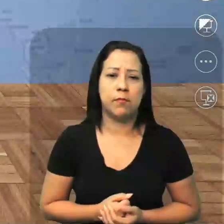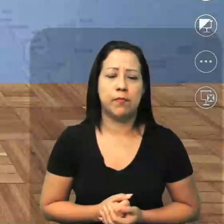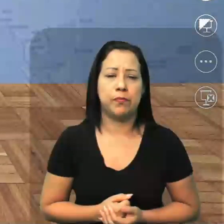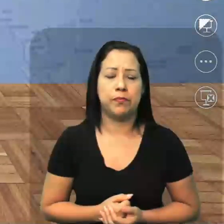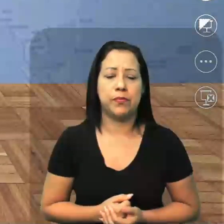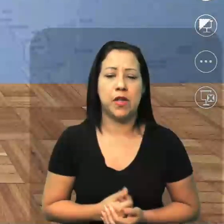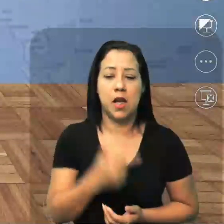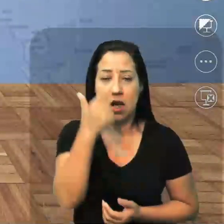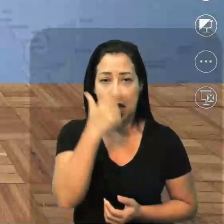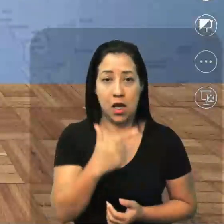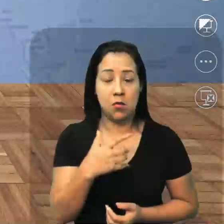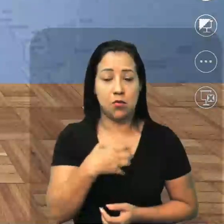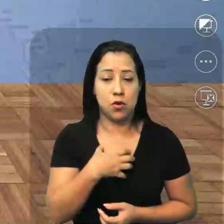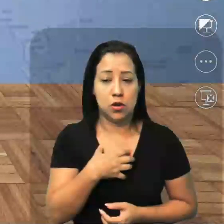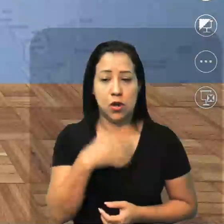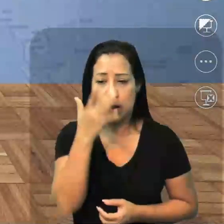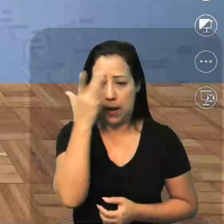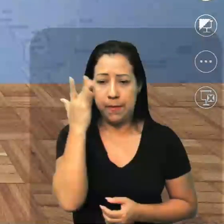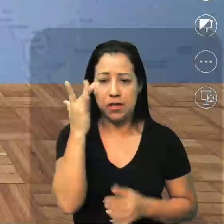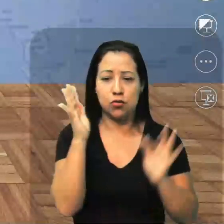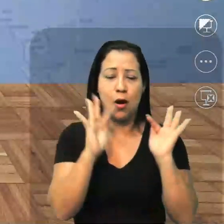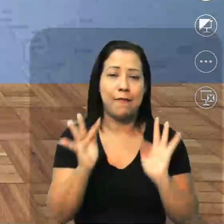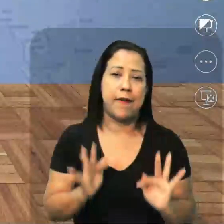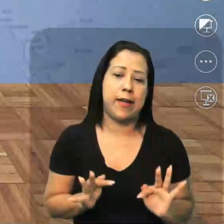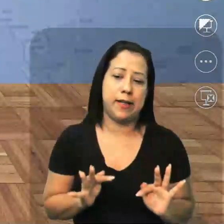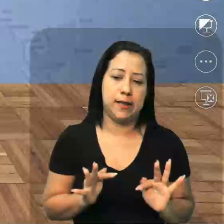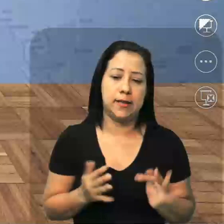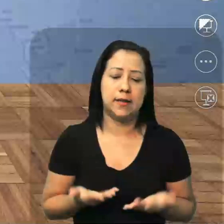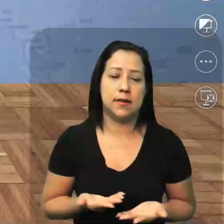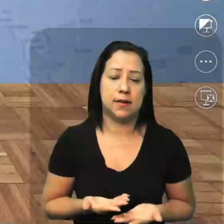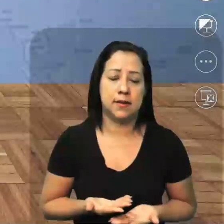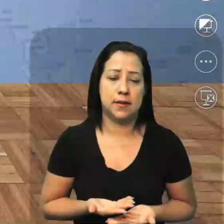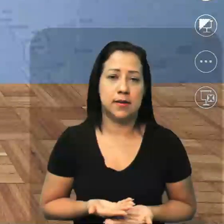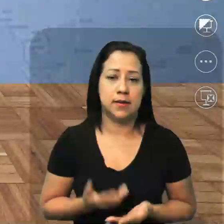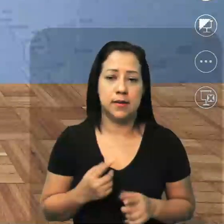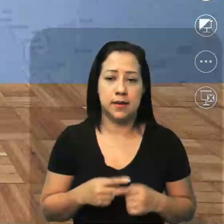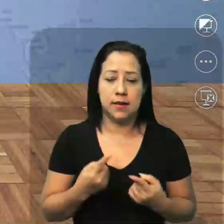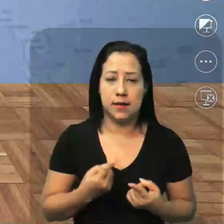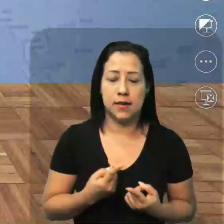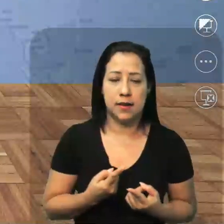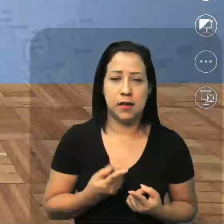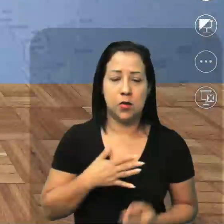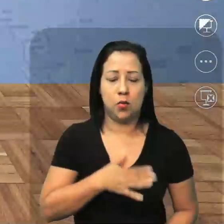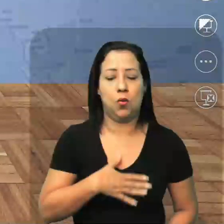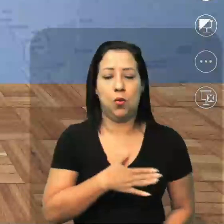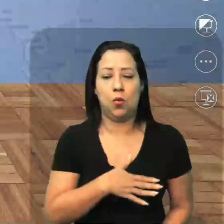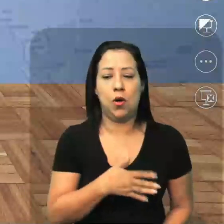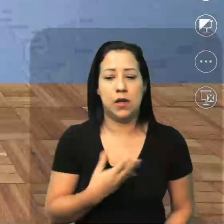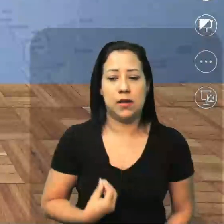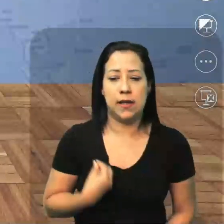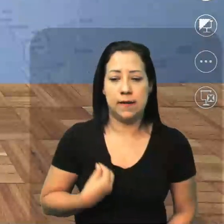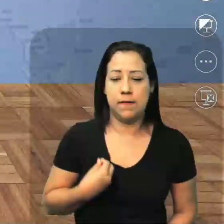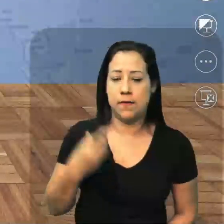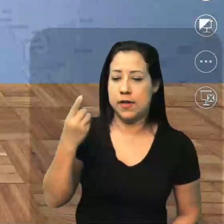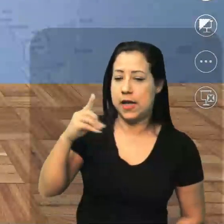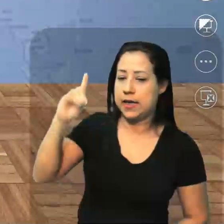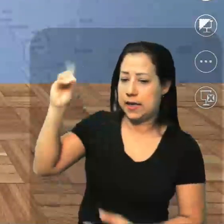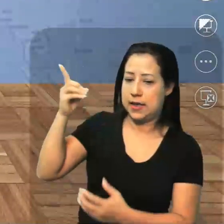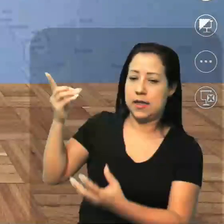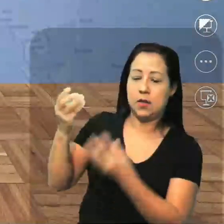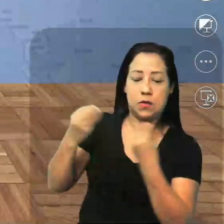Eu sou uma pessoa feliz, graças a Deus sou feliz, sou muito bem com a vida que tenho, que Deus me deu. Agradeço por